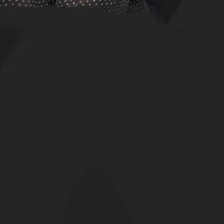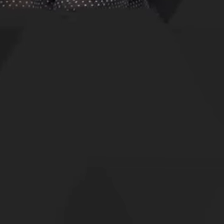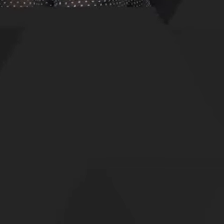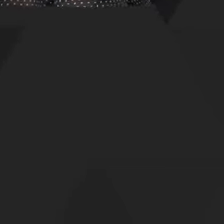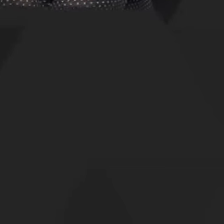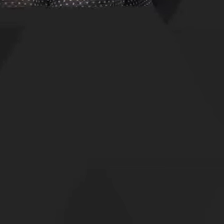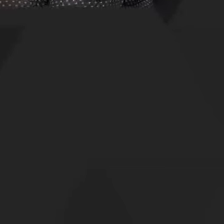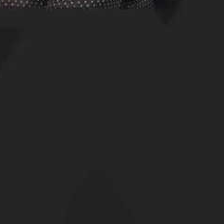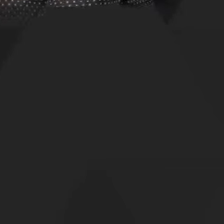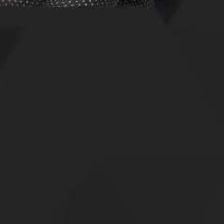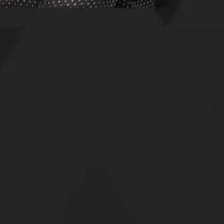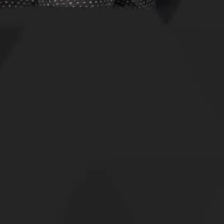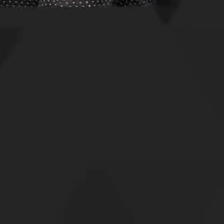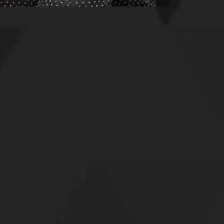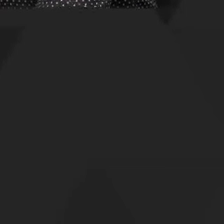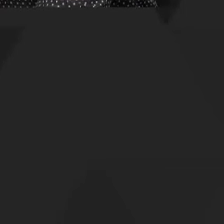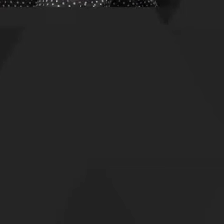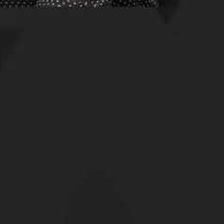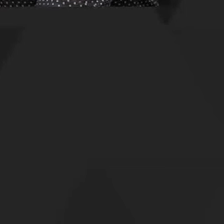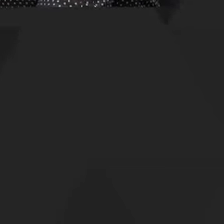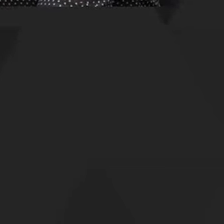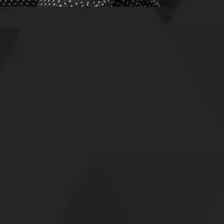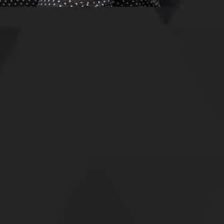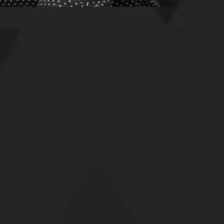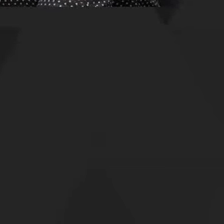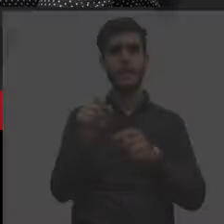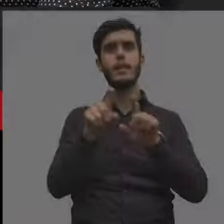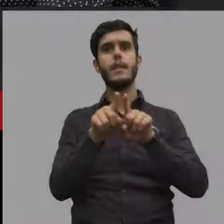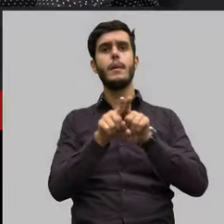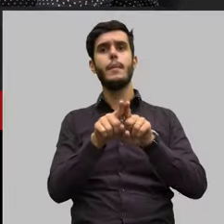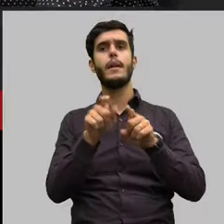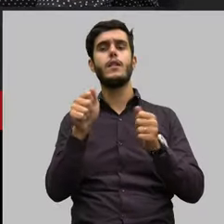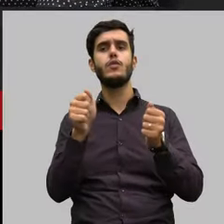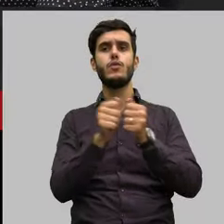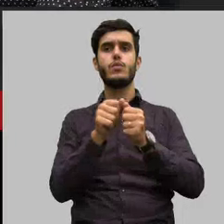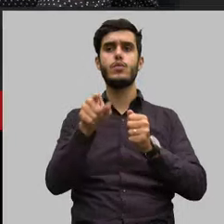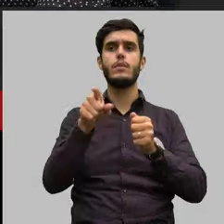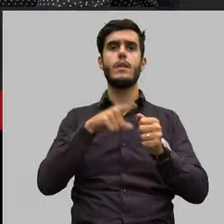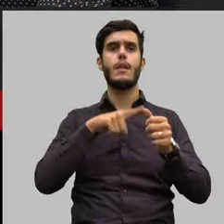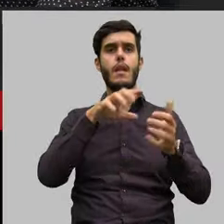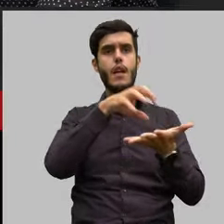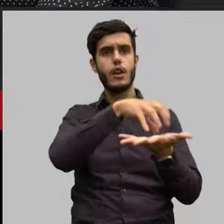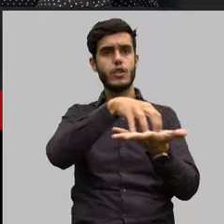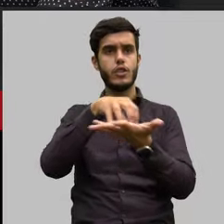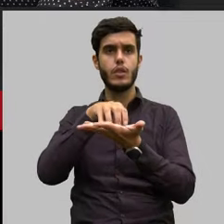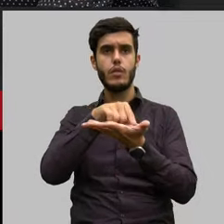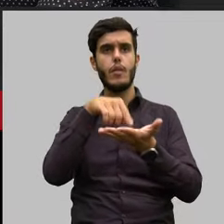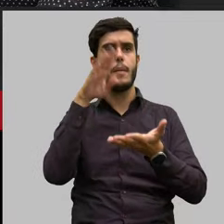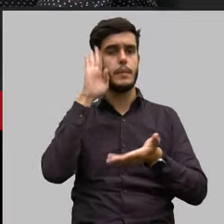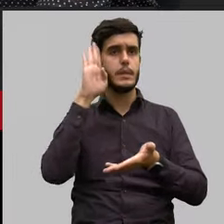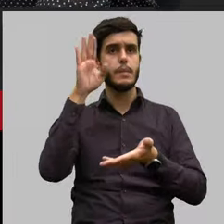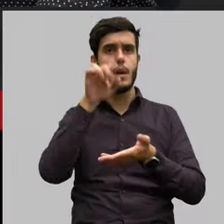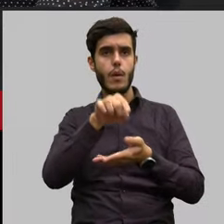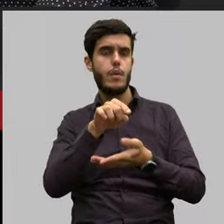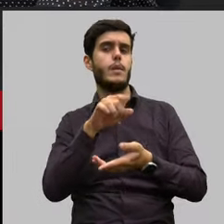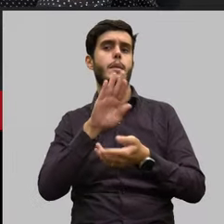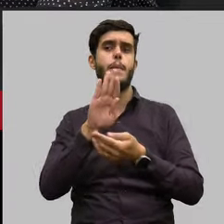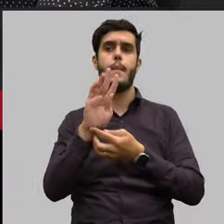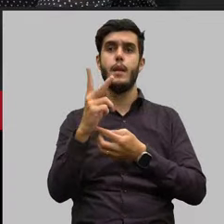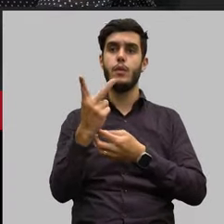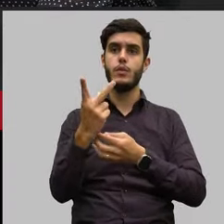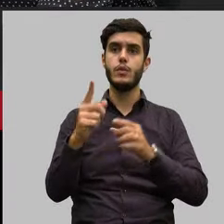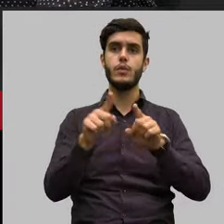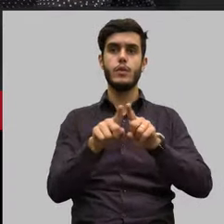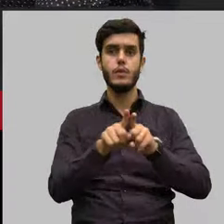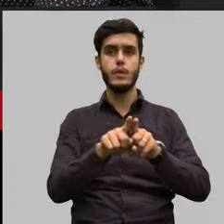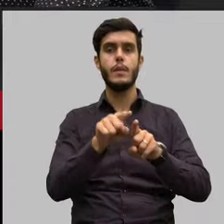a COPASA para eh promoção da segurança hídrica da região metropolitana de Belo Horizonte com focalizados nas transferências